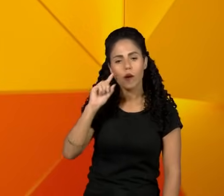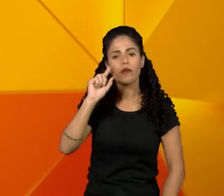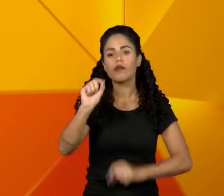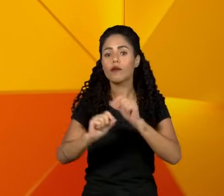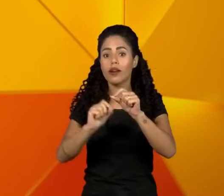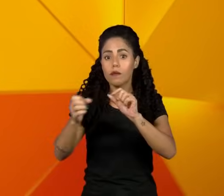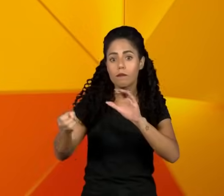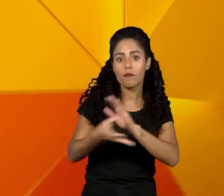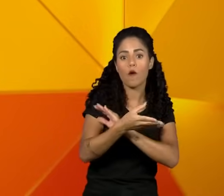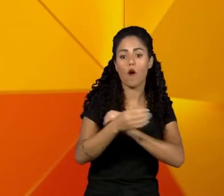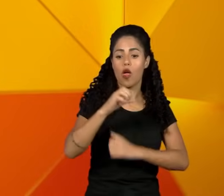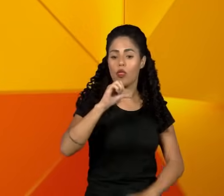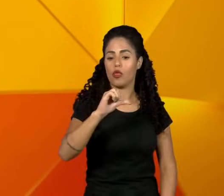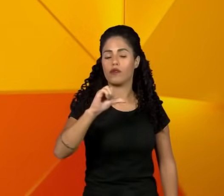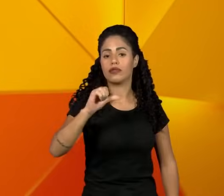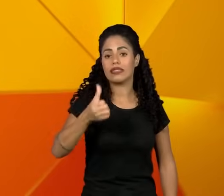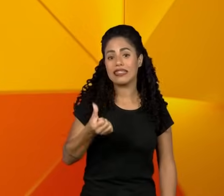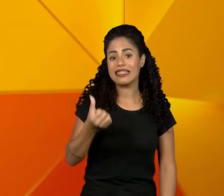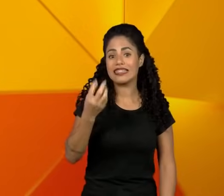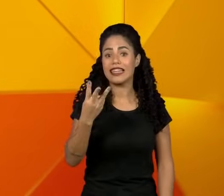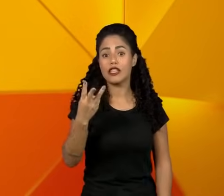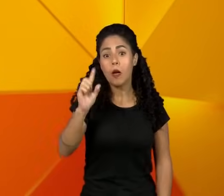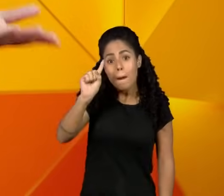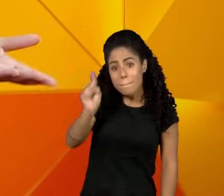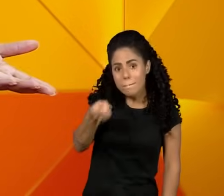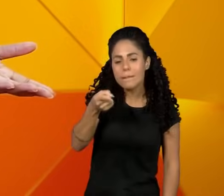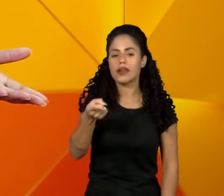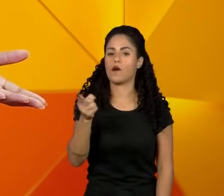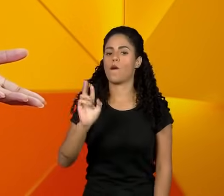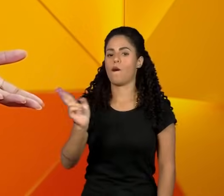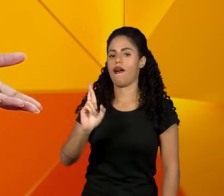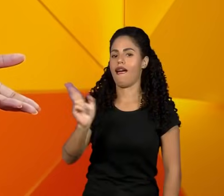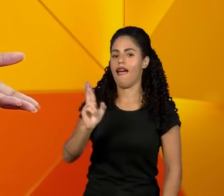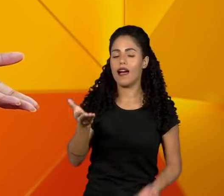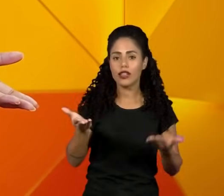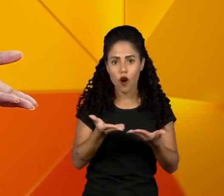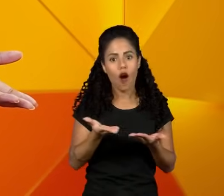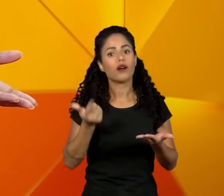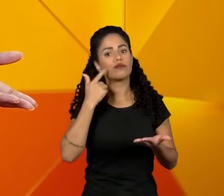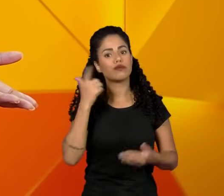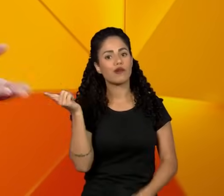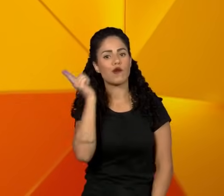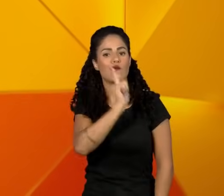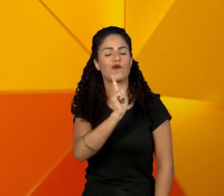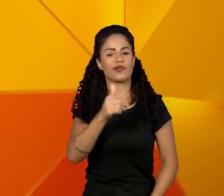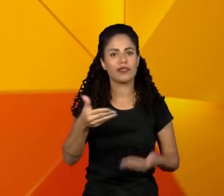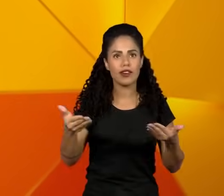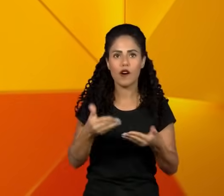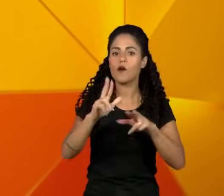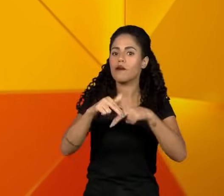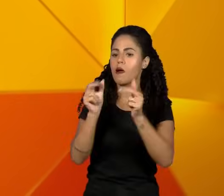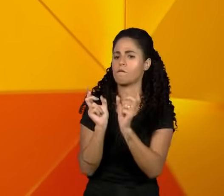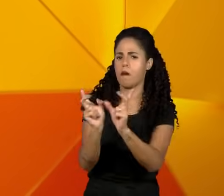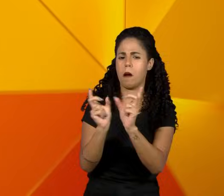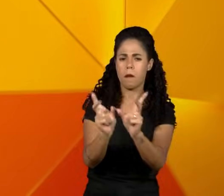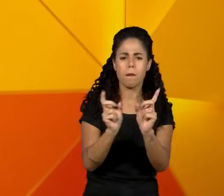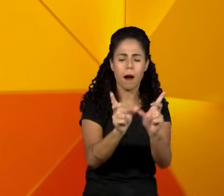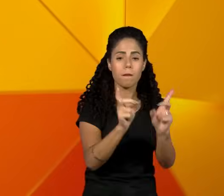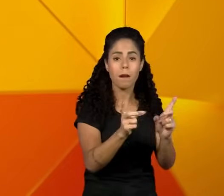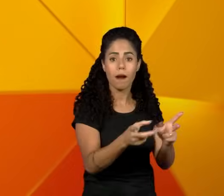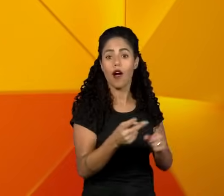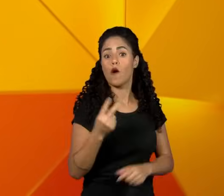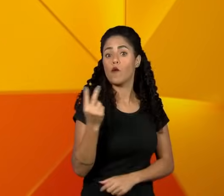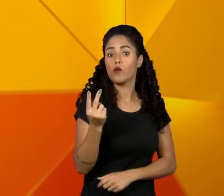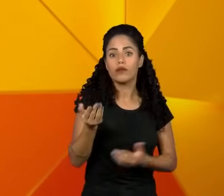gente, R$963 mil só no primeiro fim de semana, tá? Trata-se da segunda